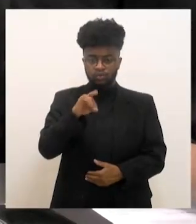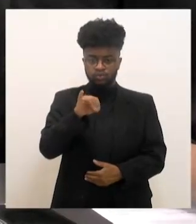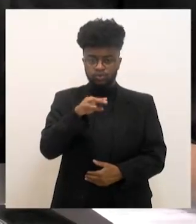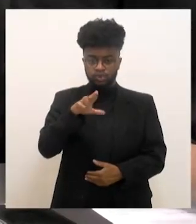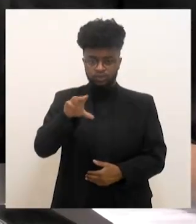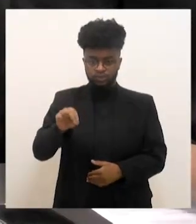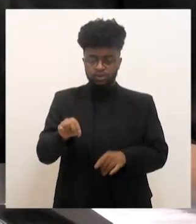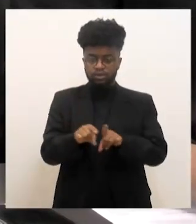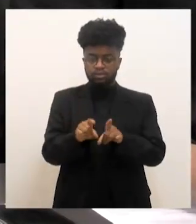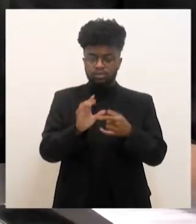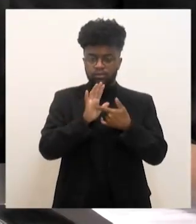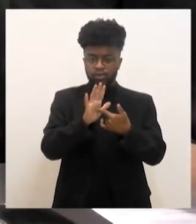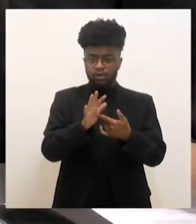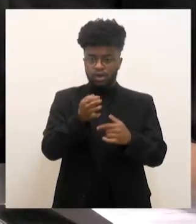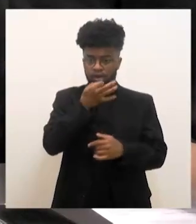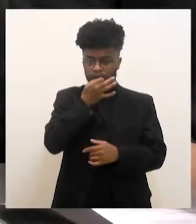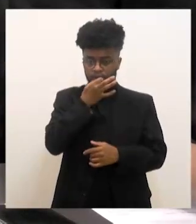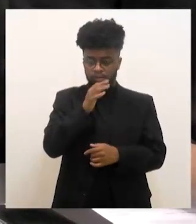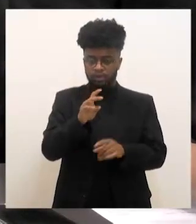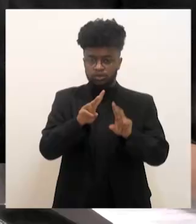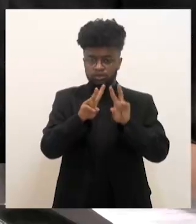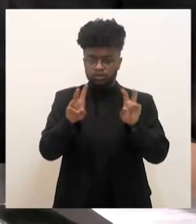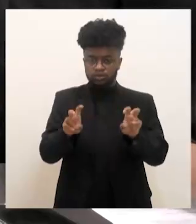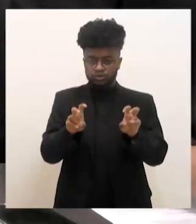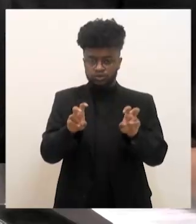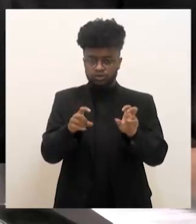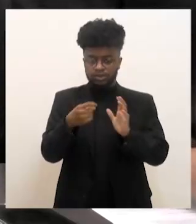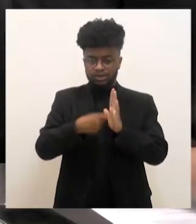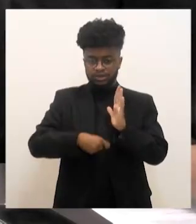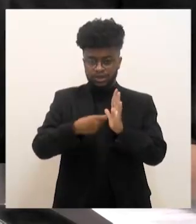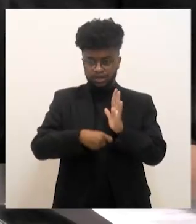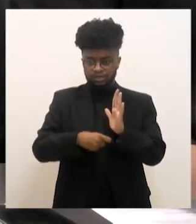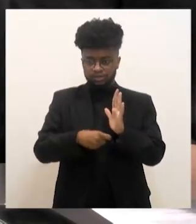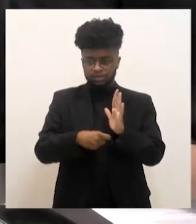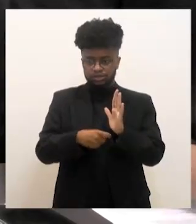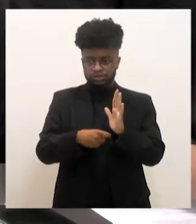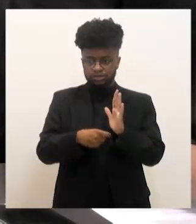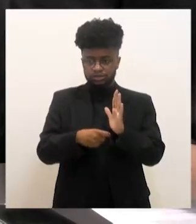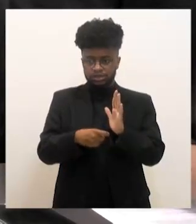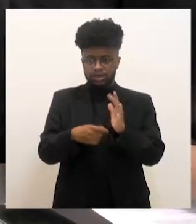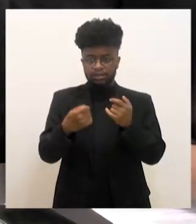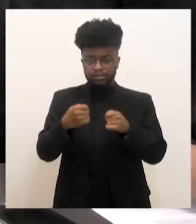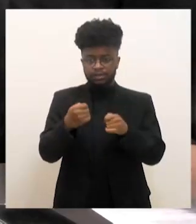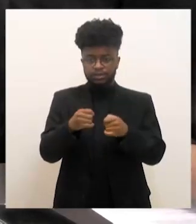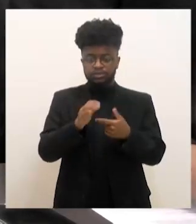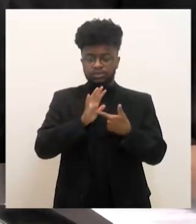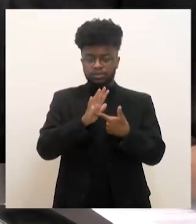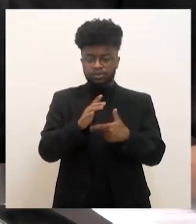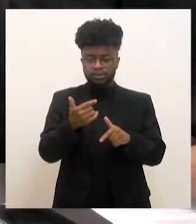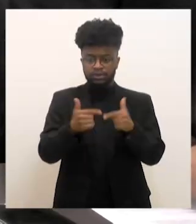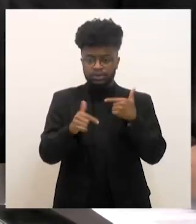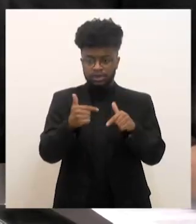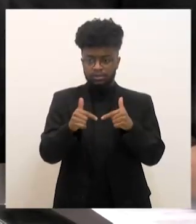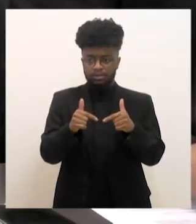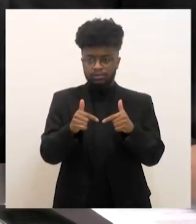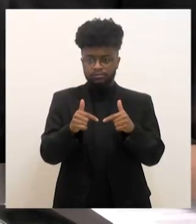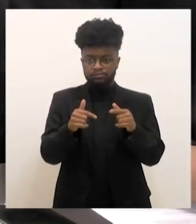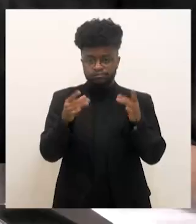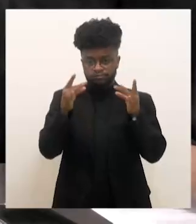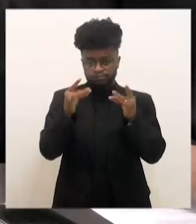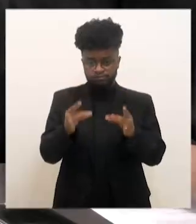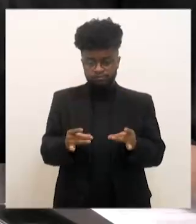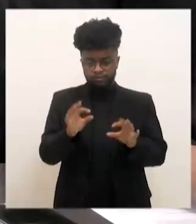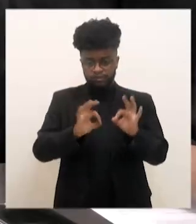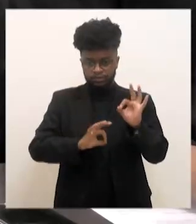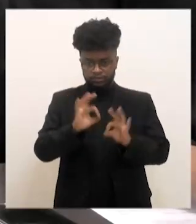apresentou uma argumentação sobre uma taxa exige a contrapartida da prestação de um serviço específico